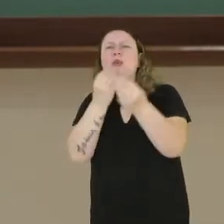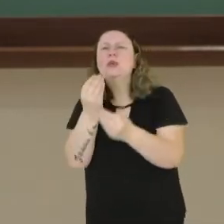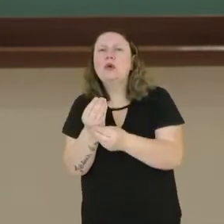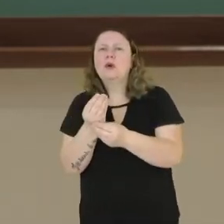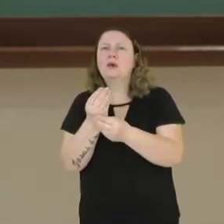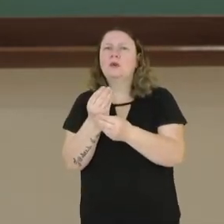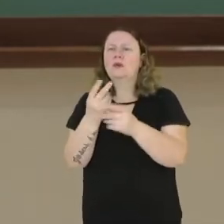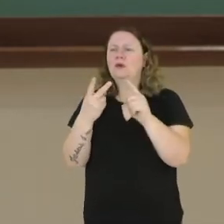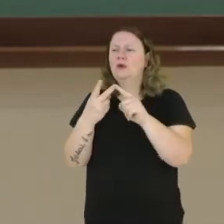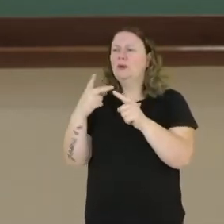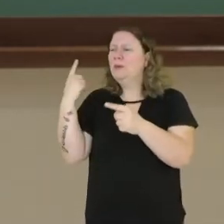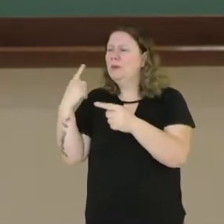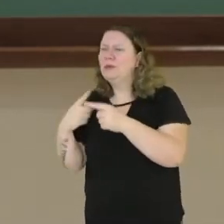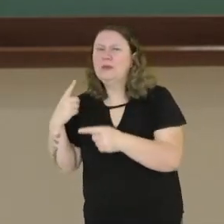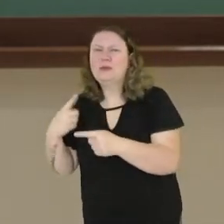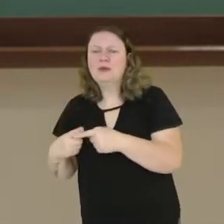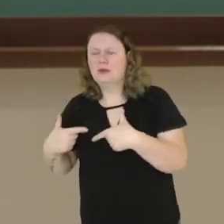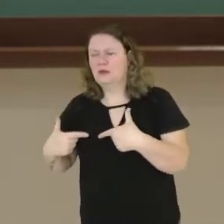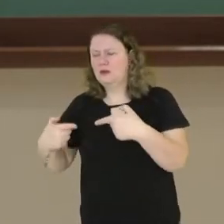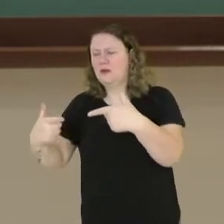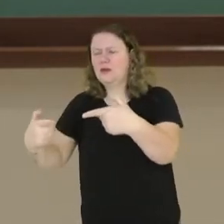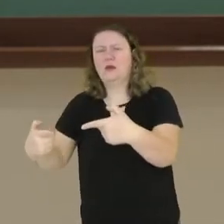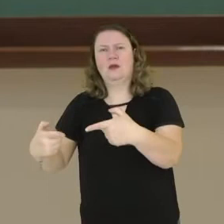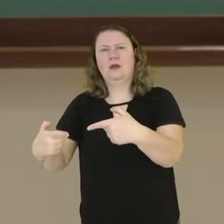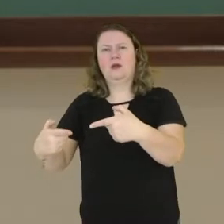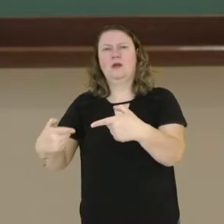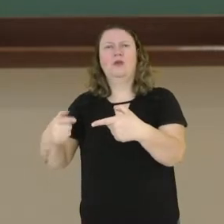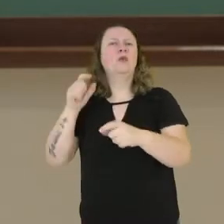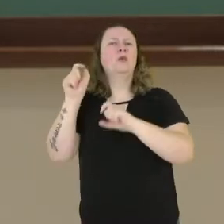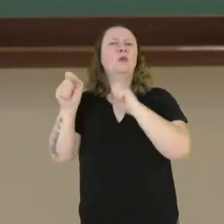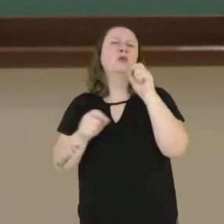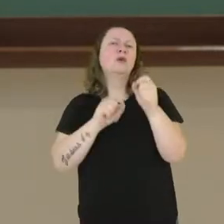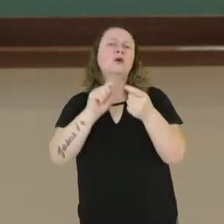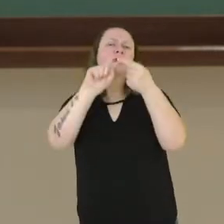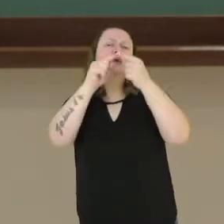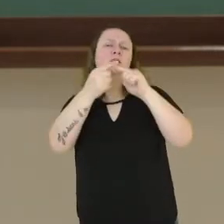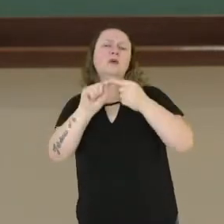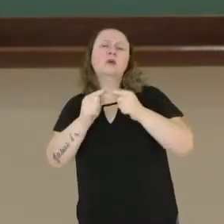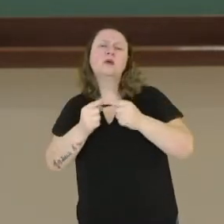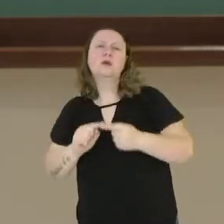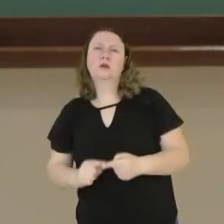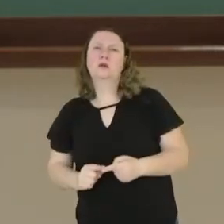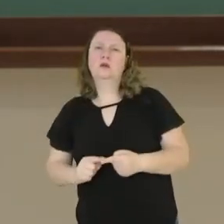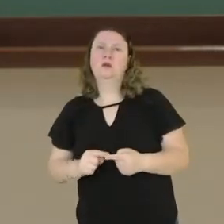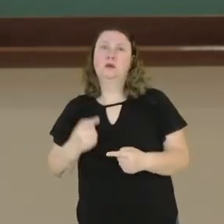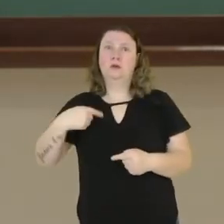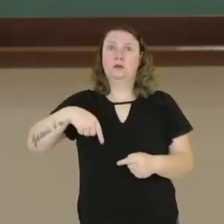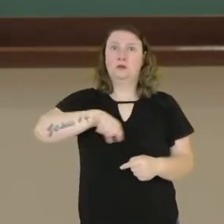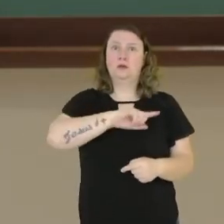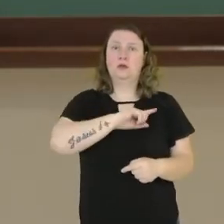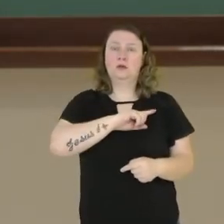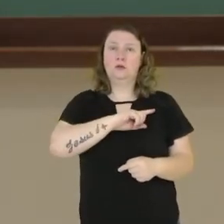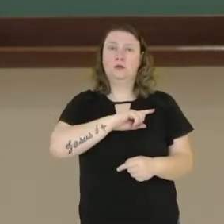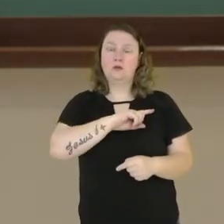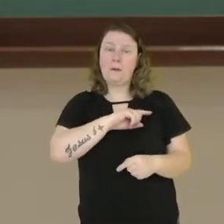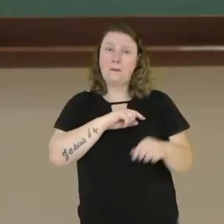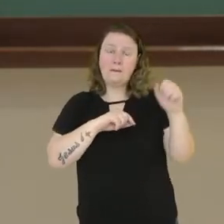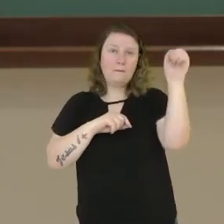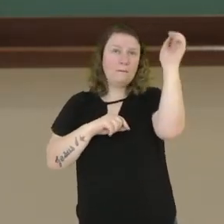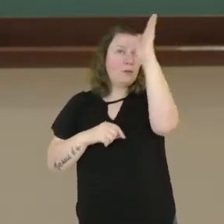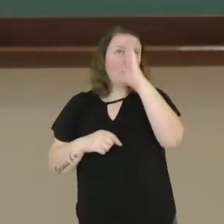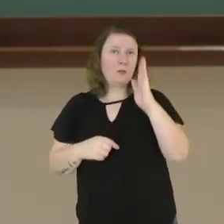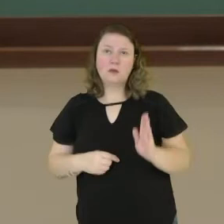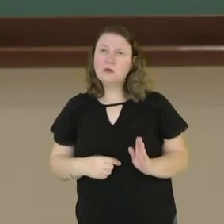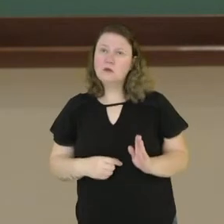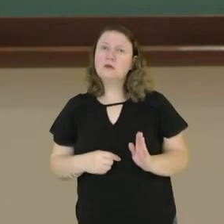do Paraguai? Quais as ligações que a nossa nação teve para se envolver e participar dessa